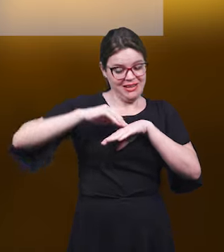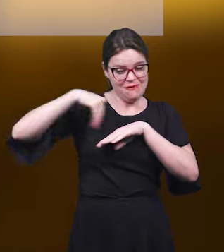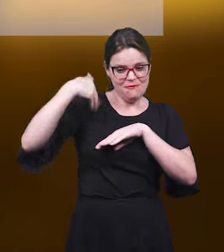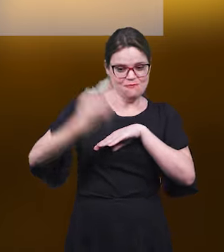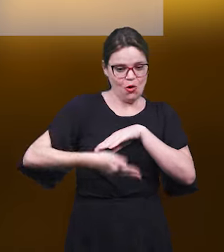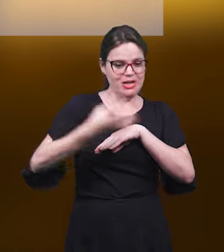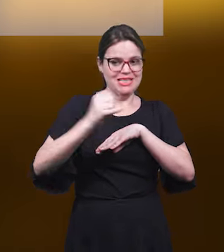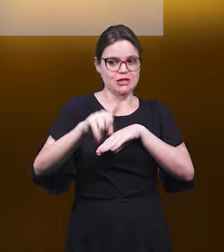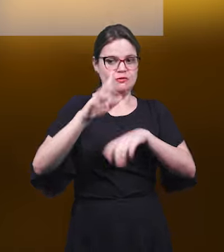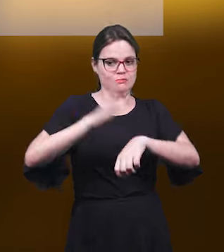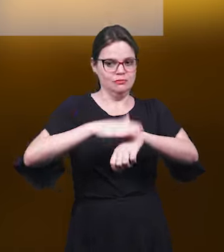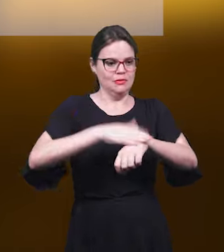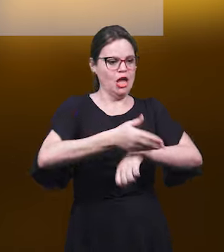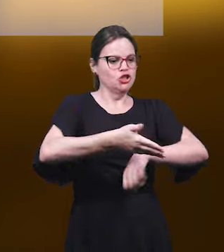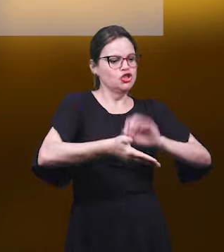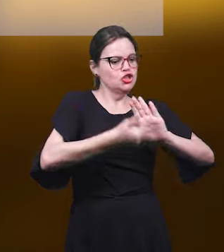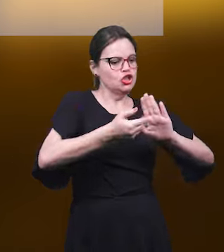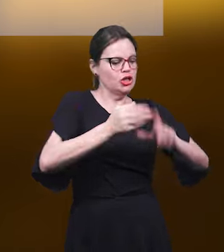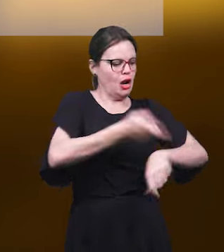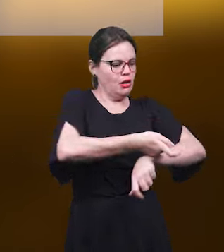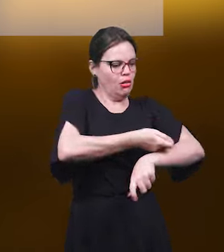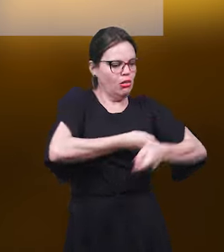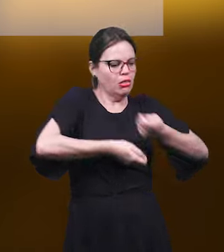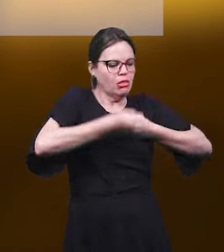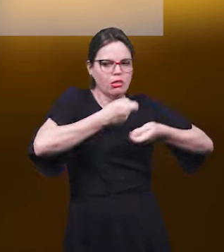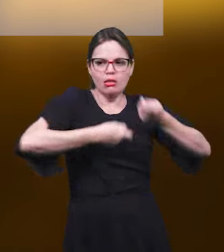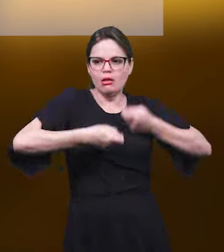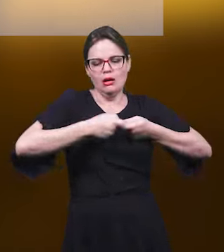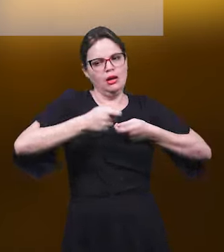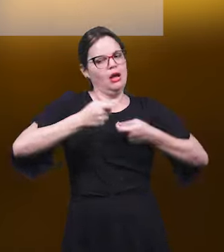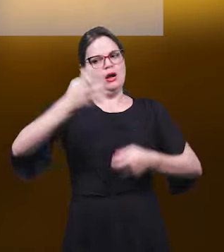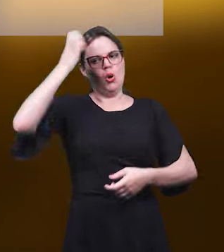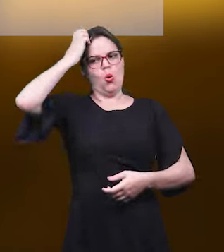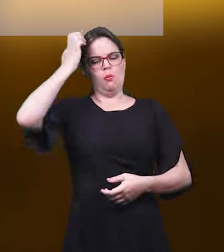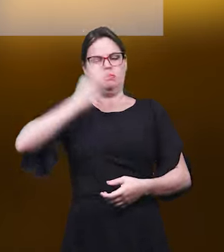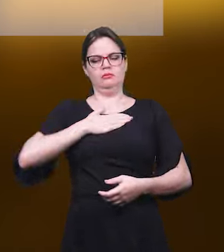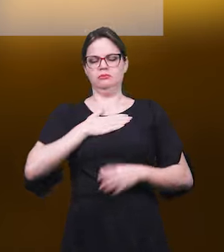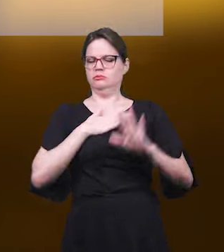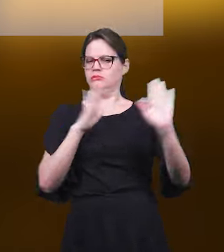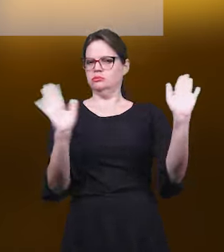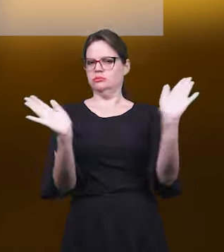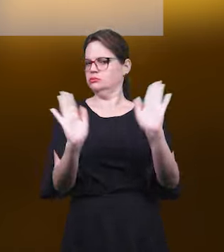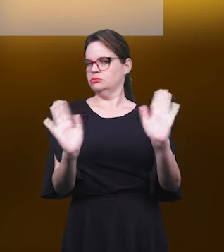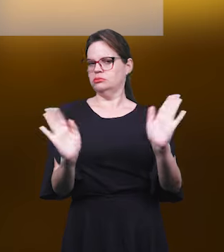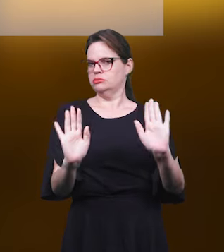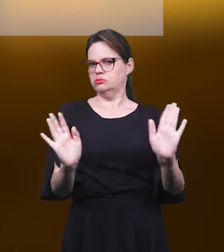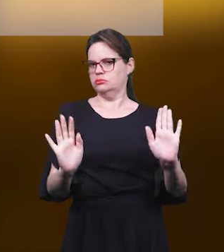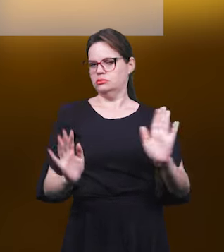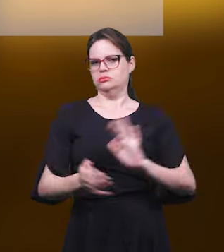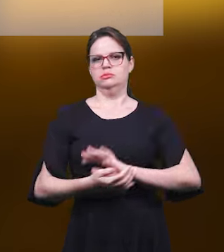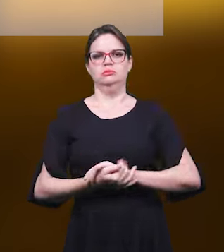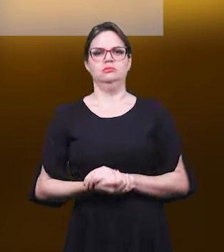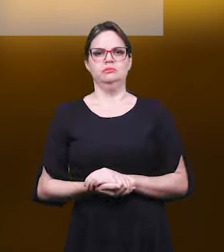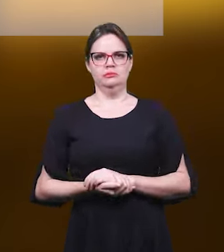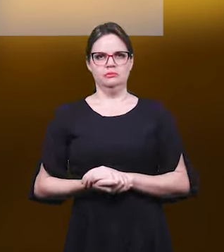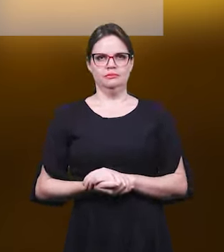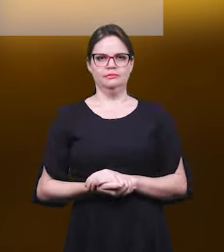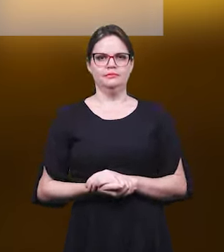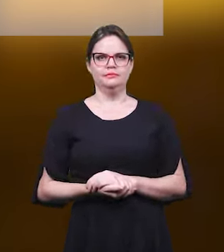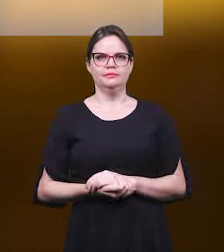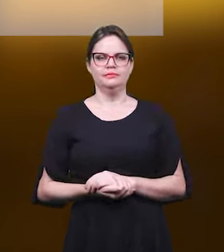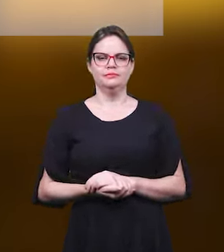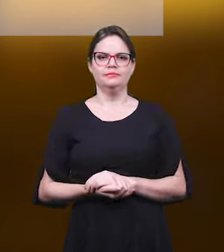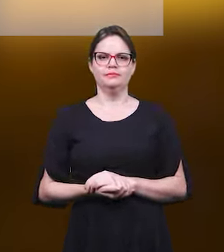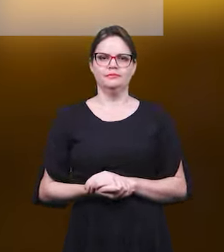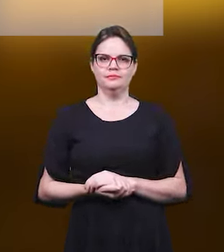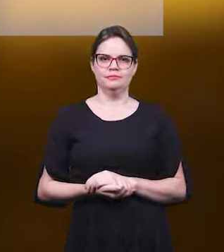culpa. Mas qualquer que estiver contigo em casa, o seu sangue será sobre a nossa cabeça,